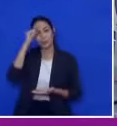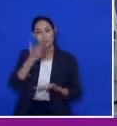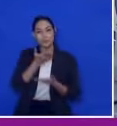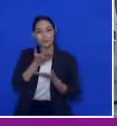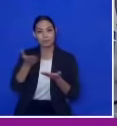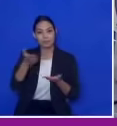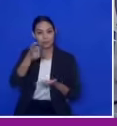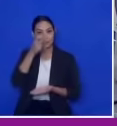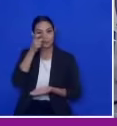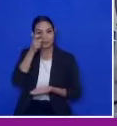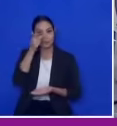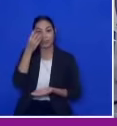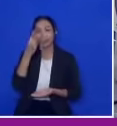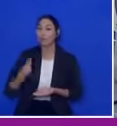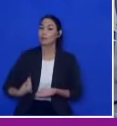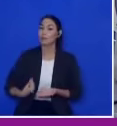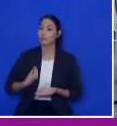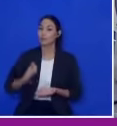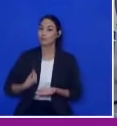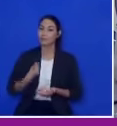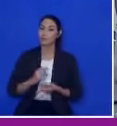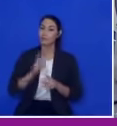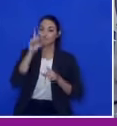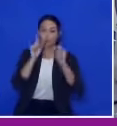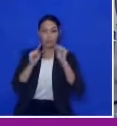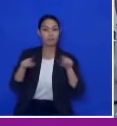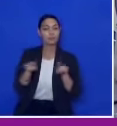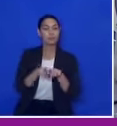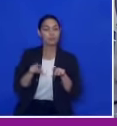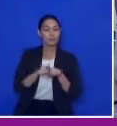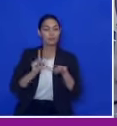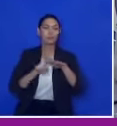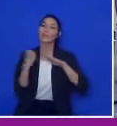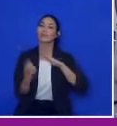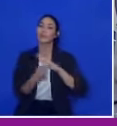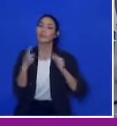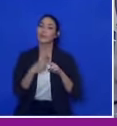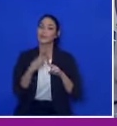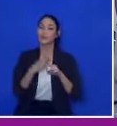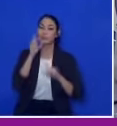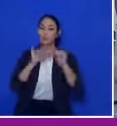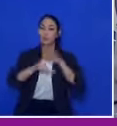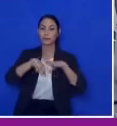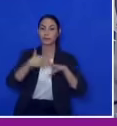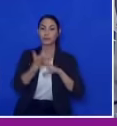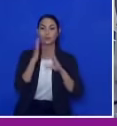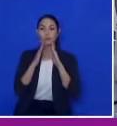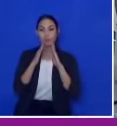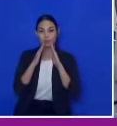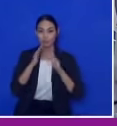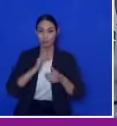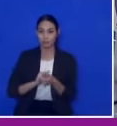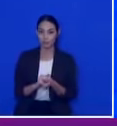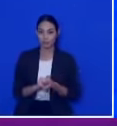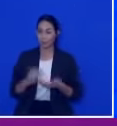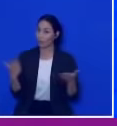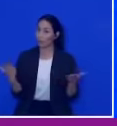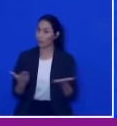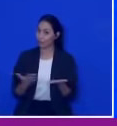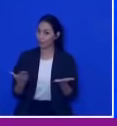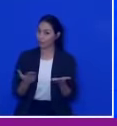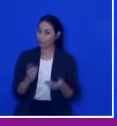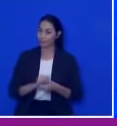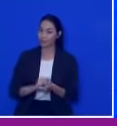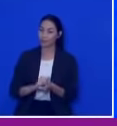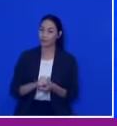Muito boa noite a todos que nos acompanham ao vivo pela Rede TV e também através dos perfis do Facebook, do YouTube, da Caixa e da Rede TV. A